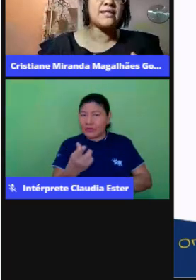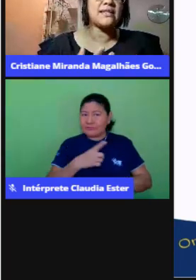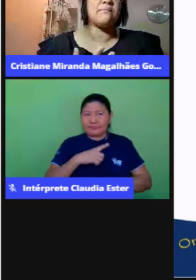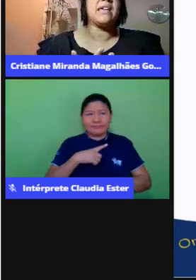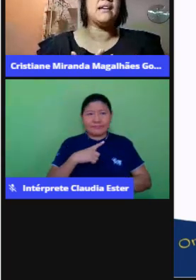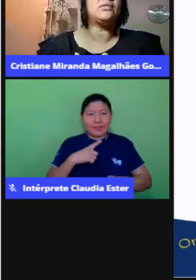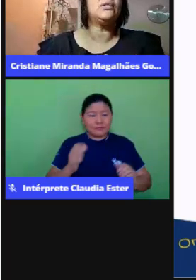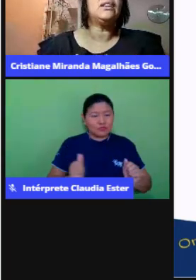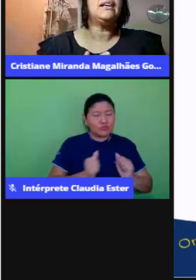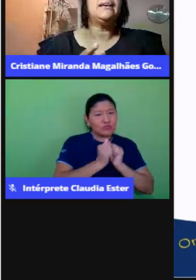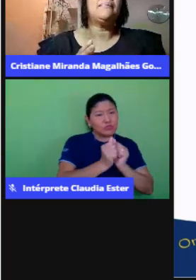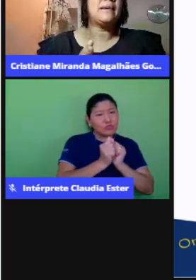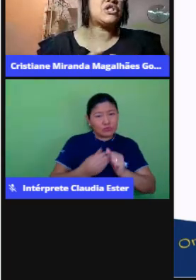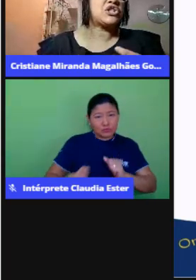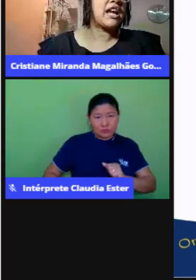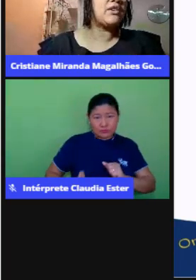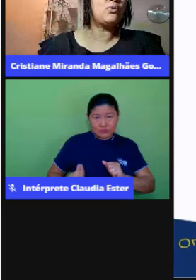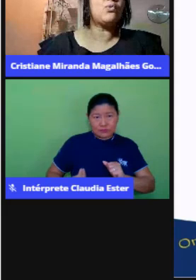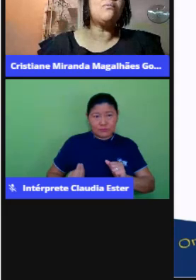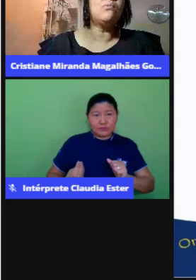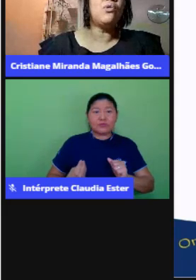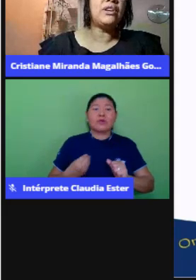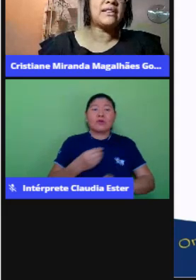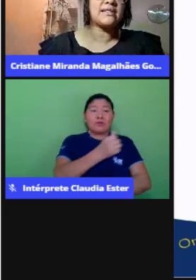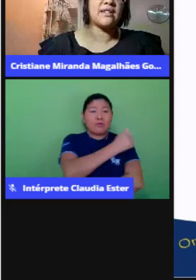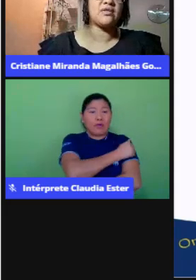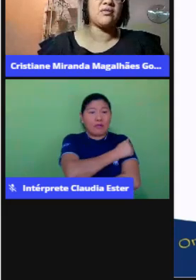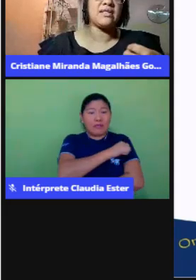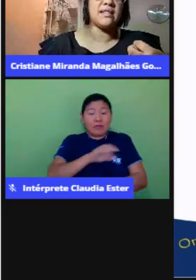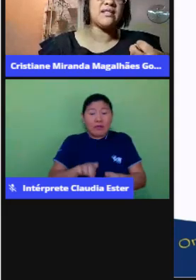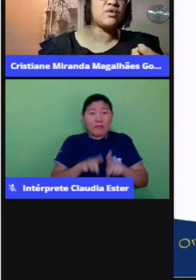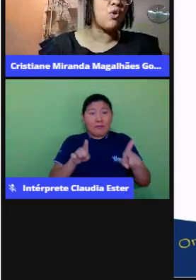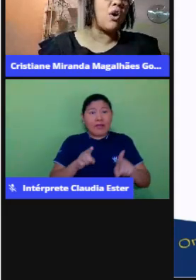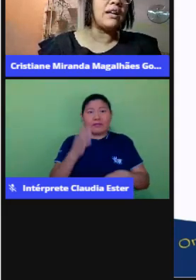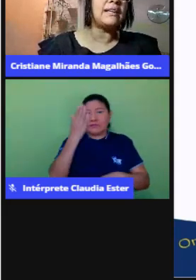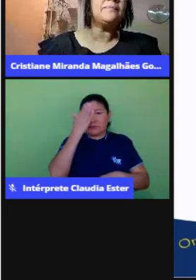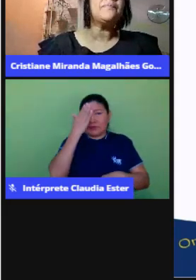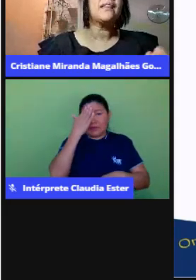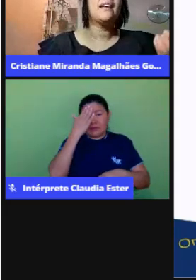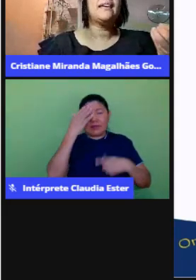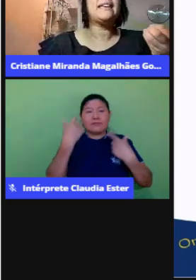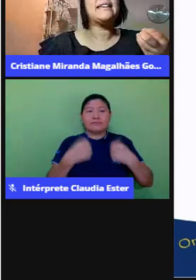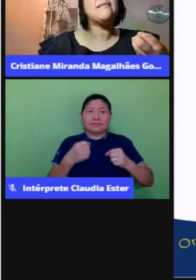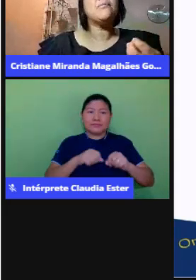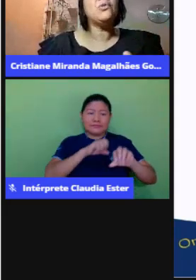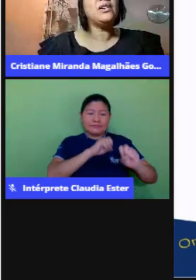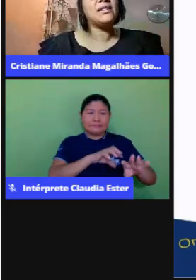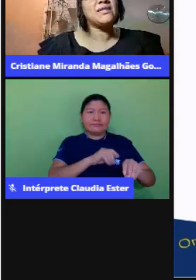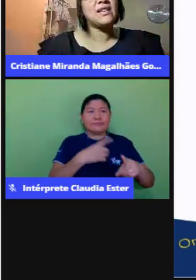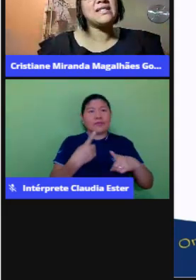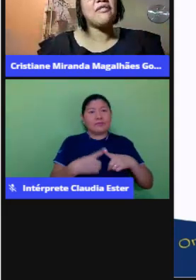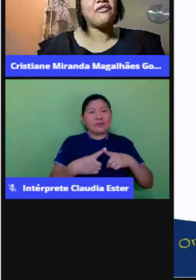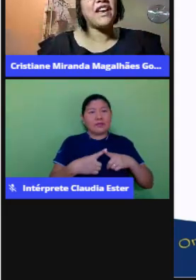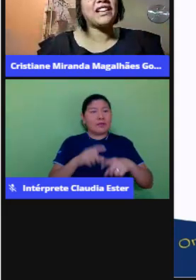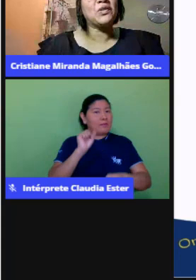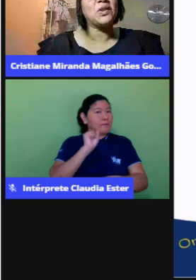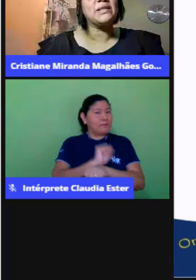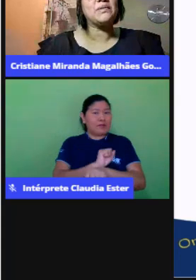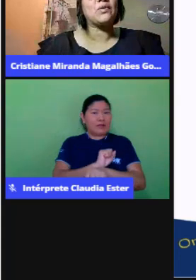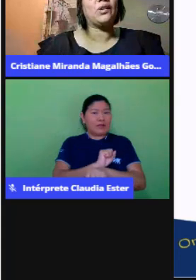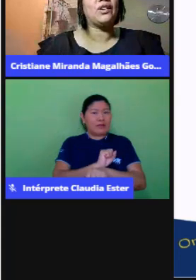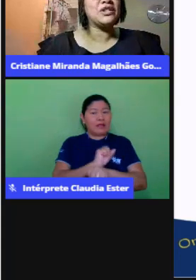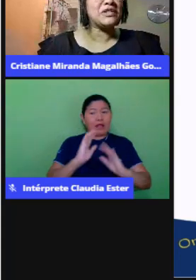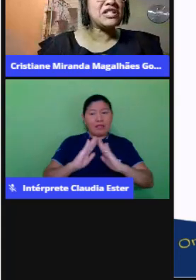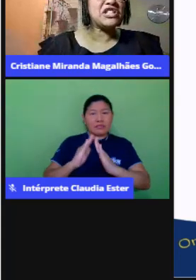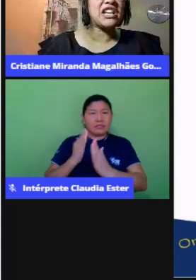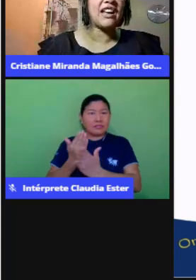de conhecimento, mexendo com muitas questões da escola e que muitas vezes afetam o